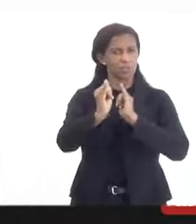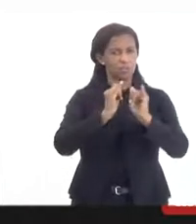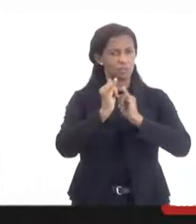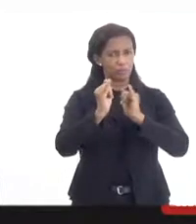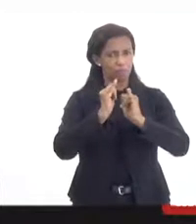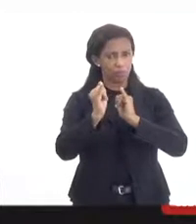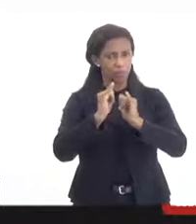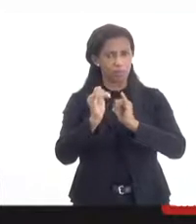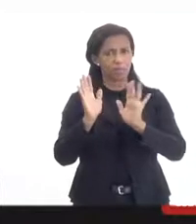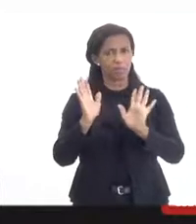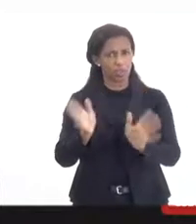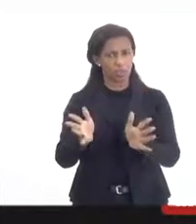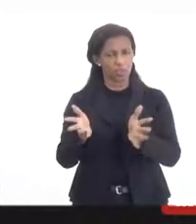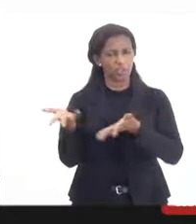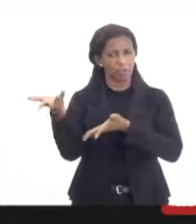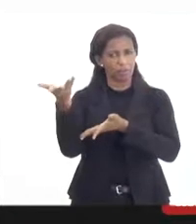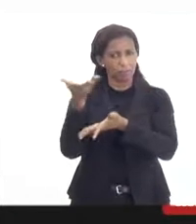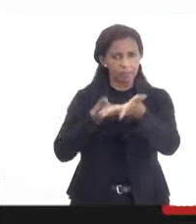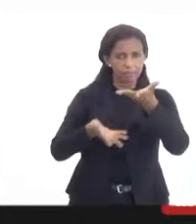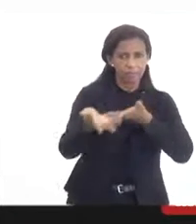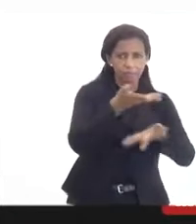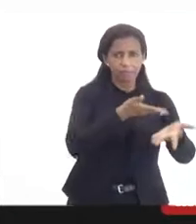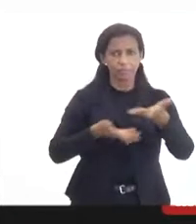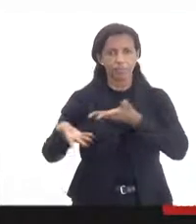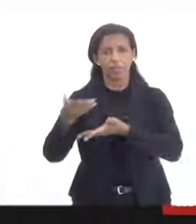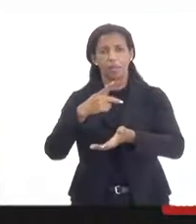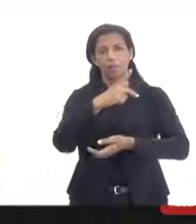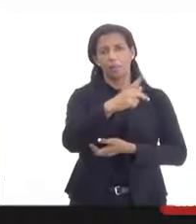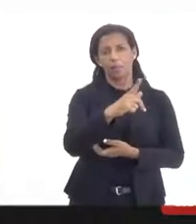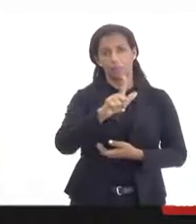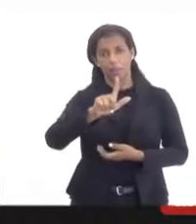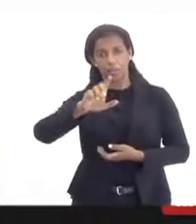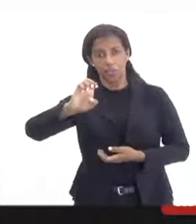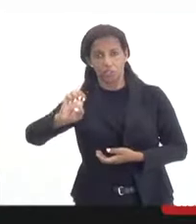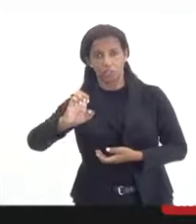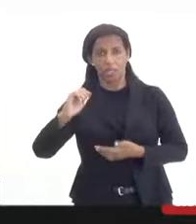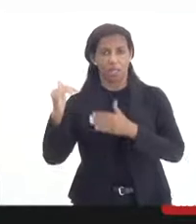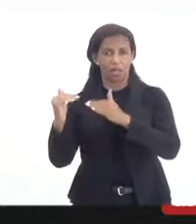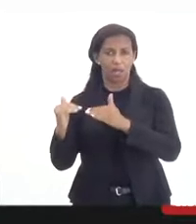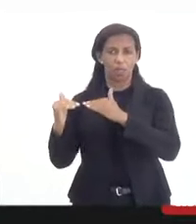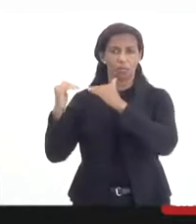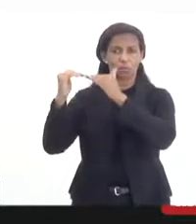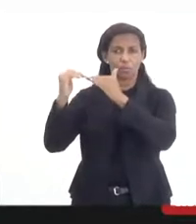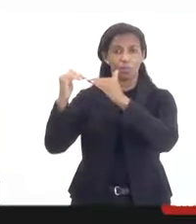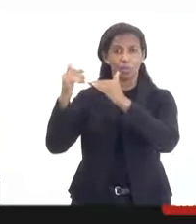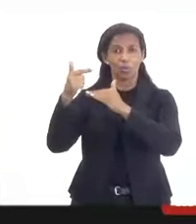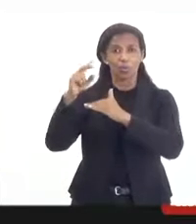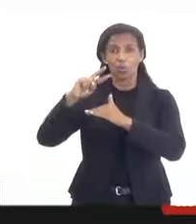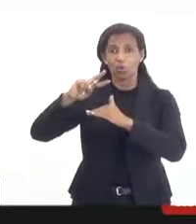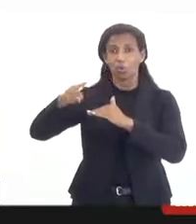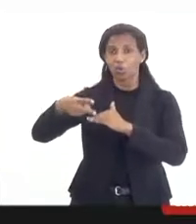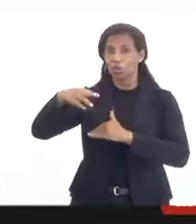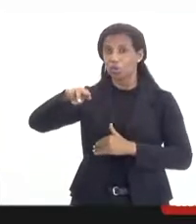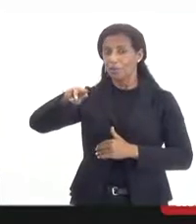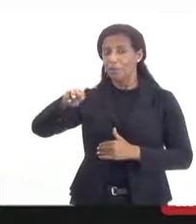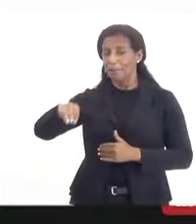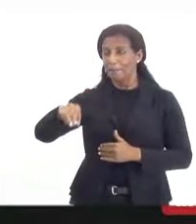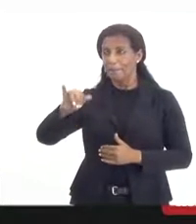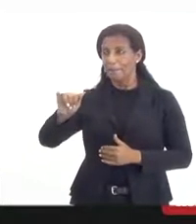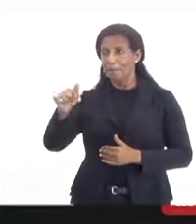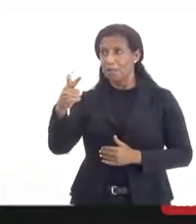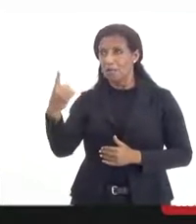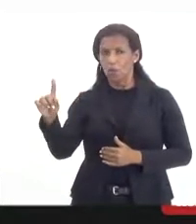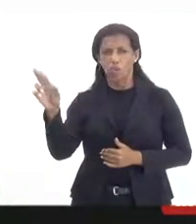com as informações da Procuradoria, algo superior a 2 bilhões de reais. Então, 2 bilhões de reais aí